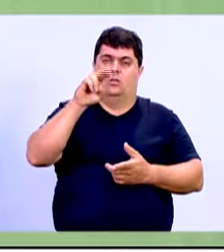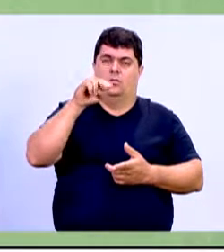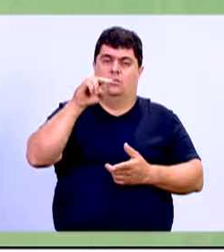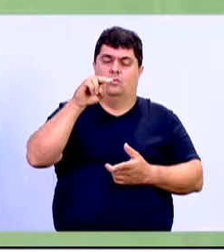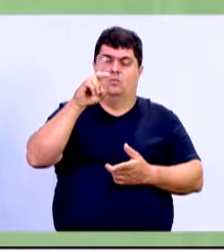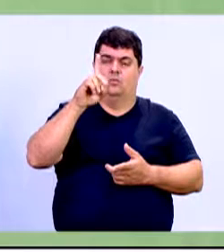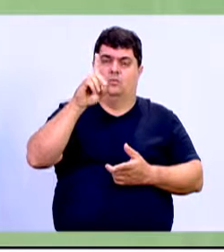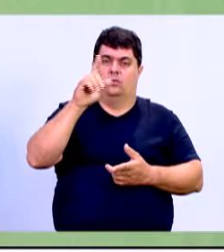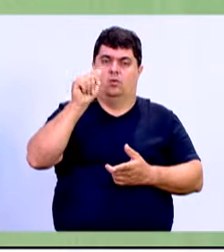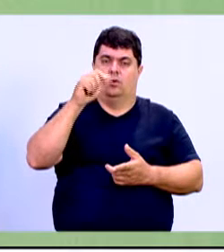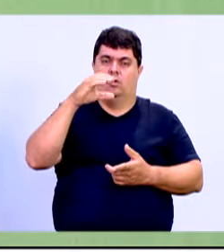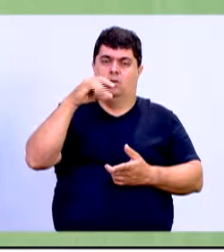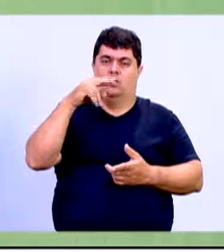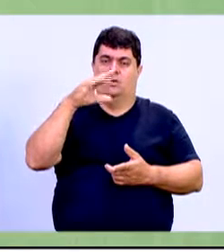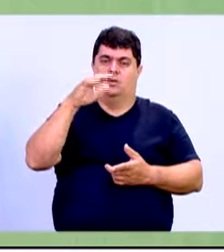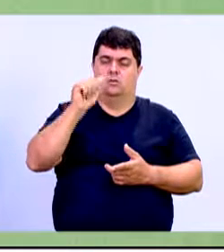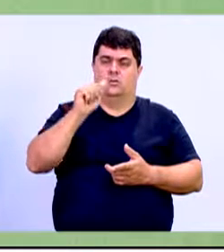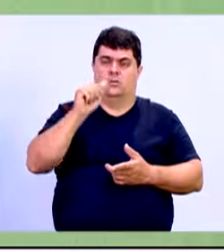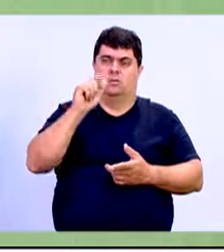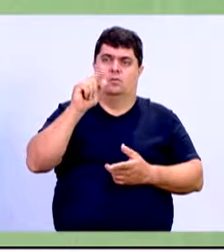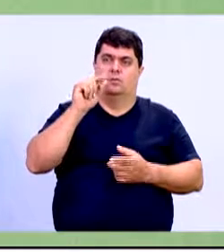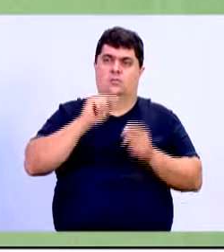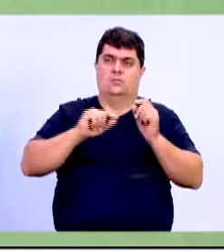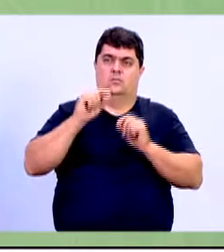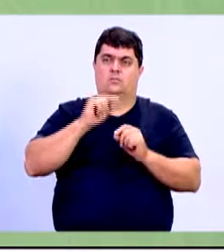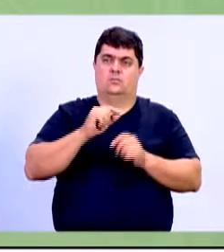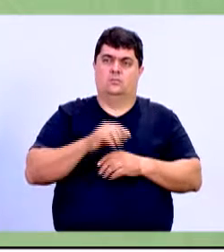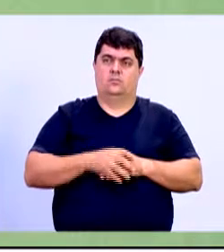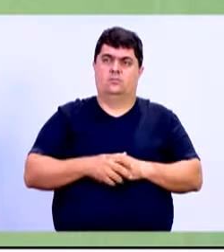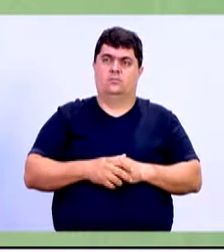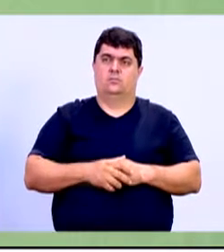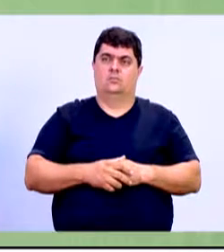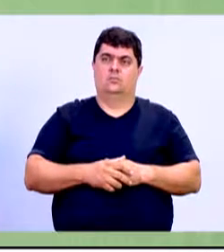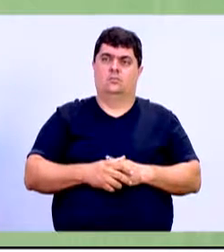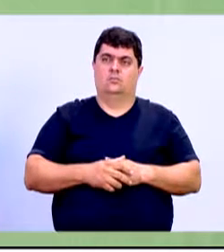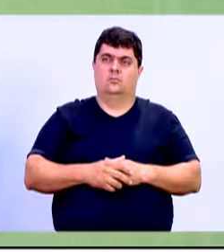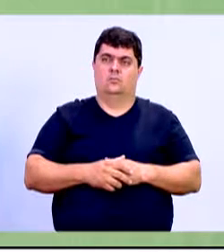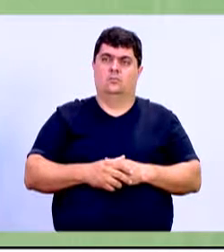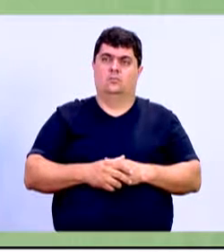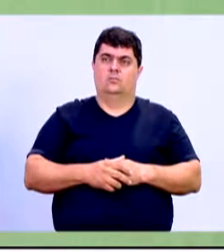Tá? A redundância não...